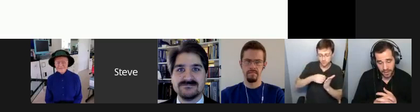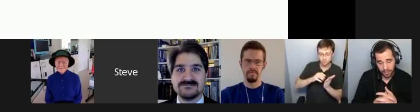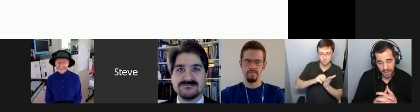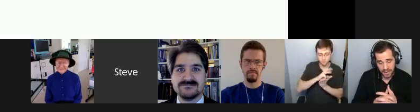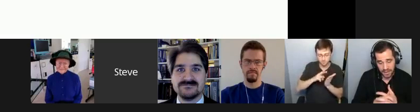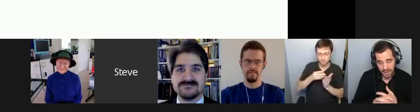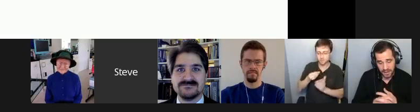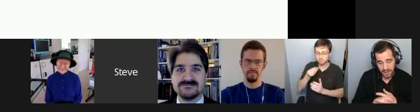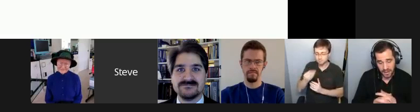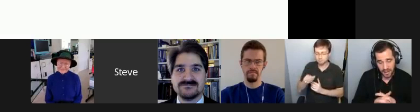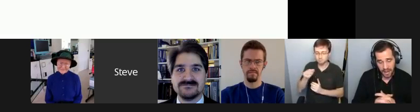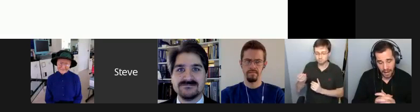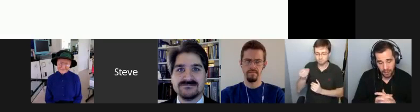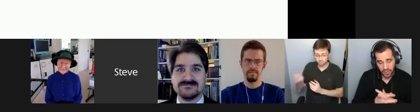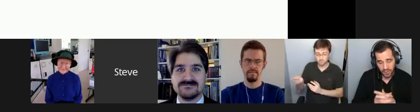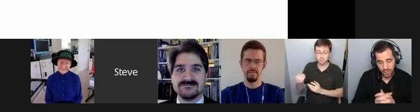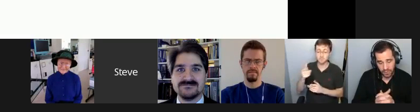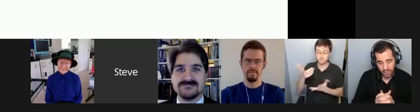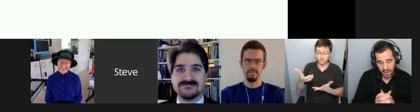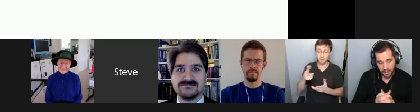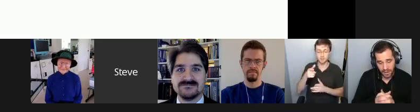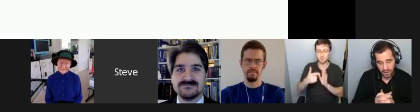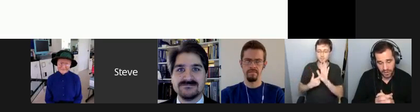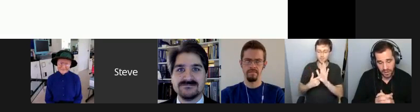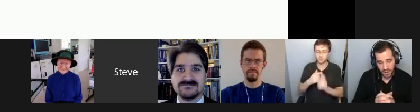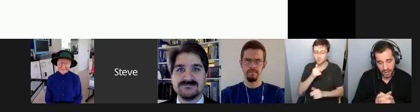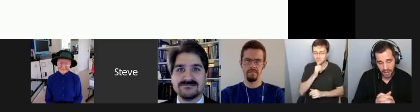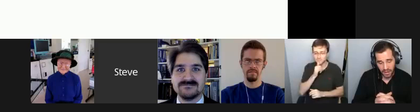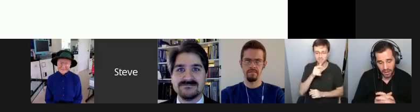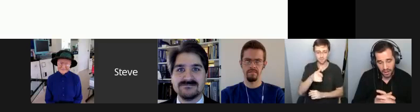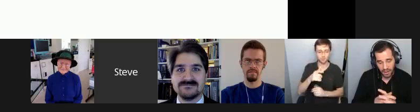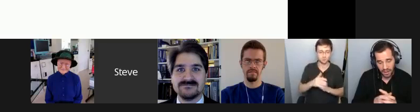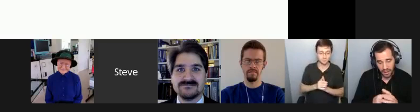Então, a minha pesquisa ela mostrou justamente